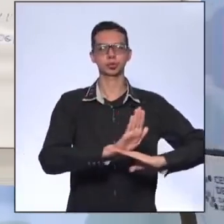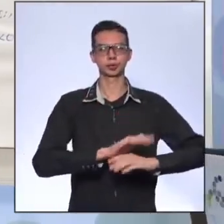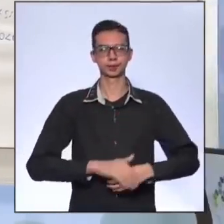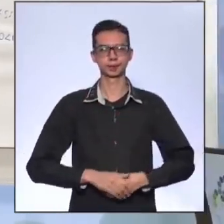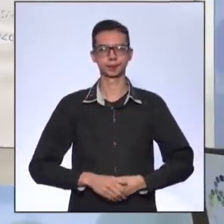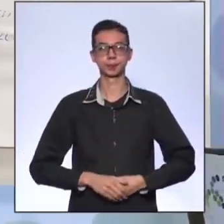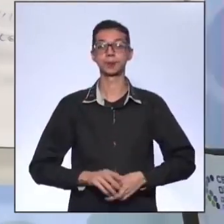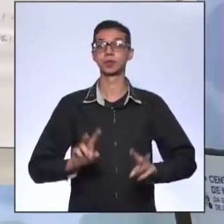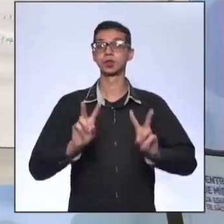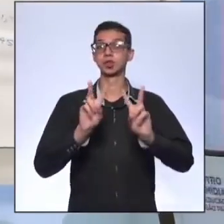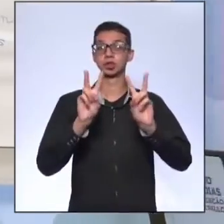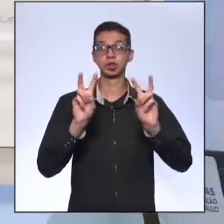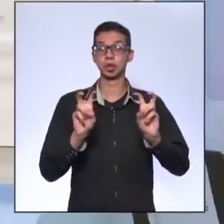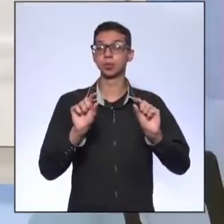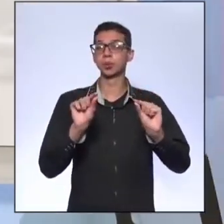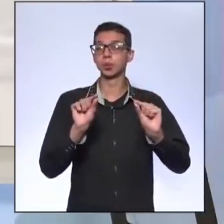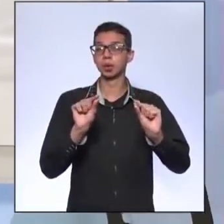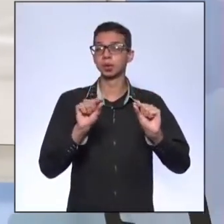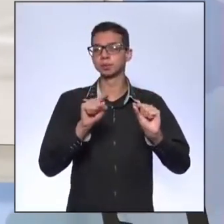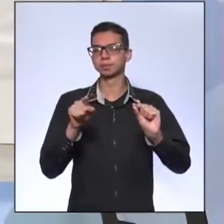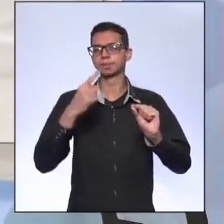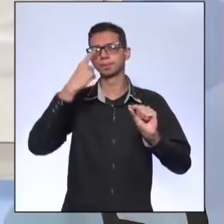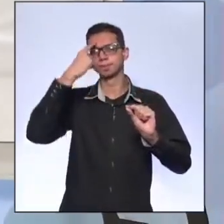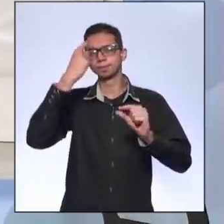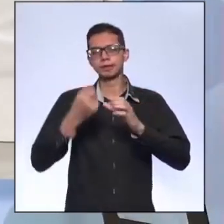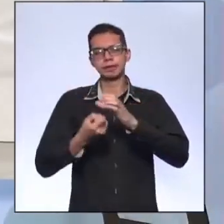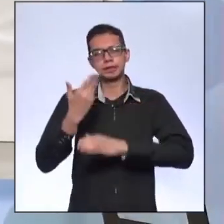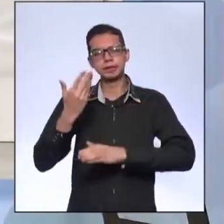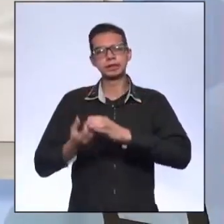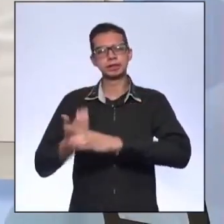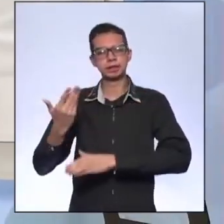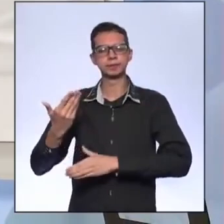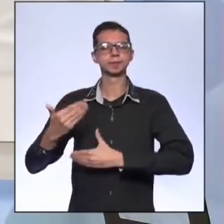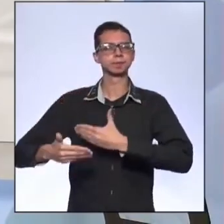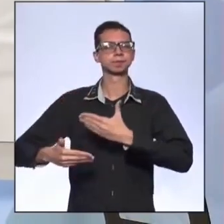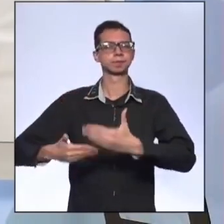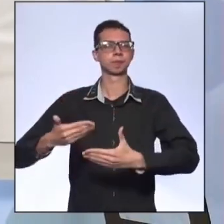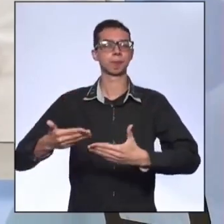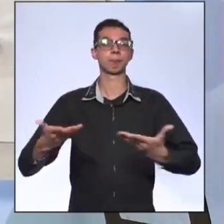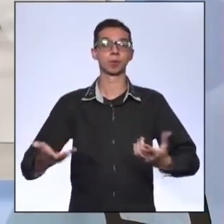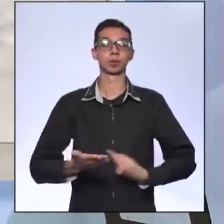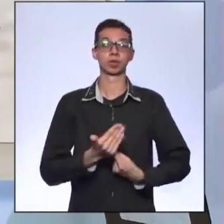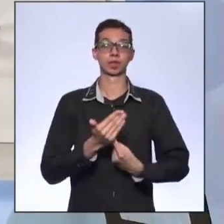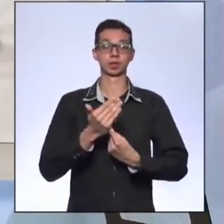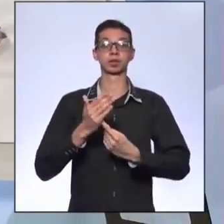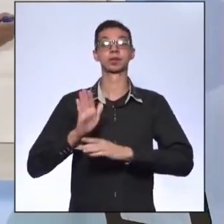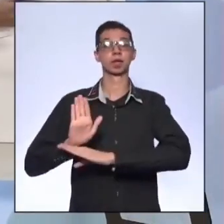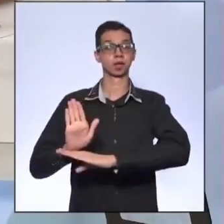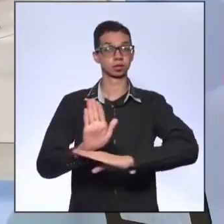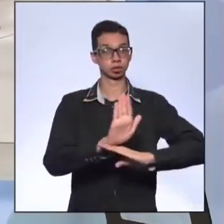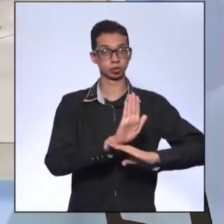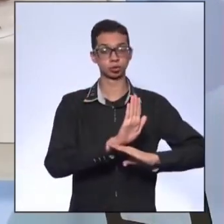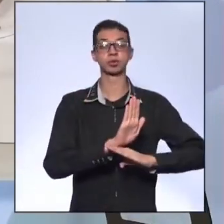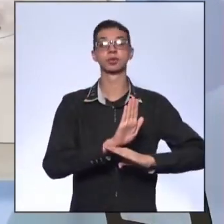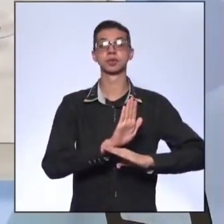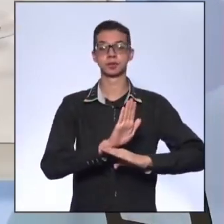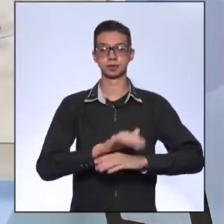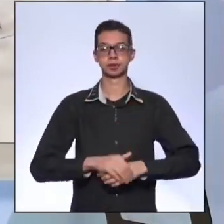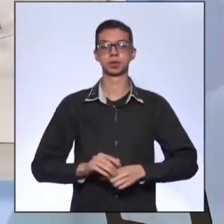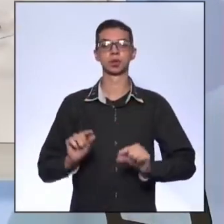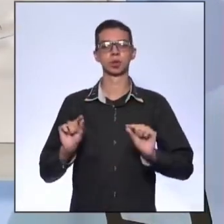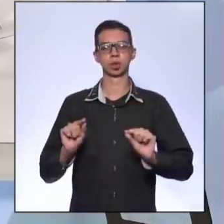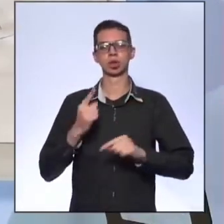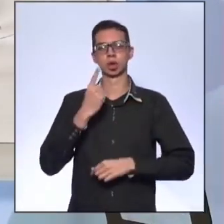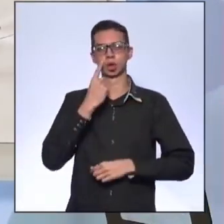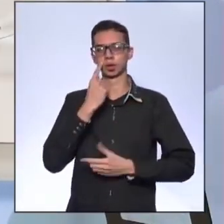de criação, na expressividade, tá? As tecnologias aqui, elas vão estar ajudando, né, nesses dois campos aqui,